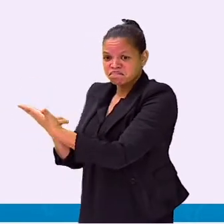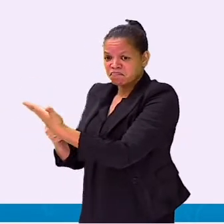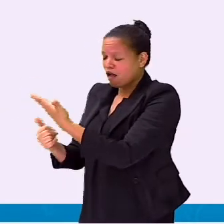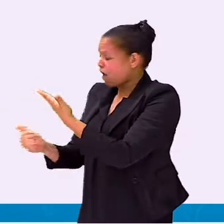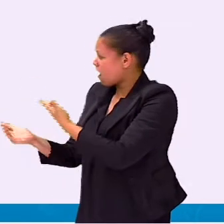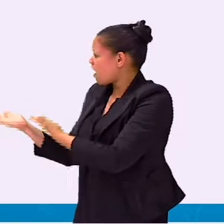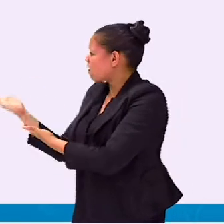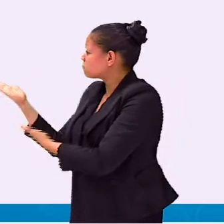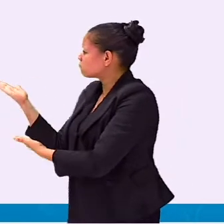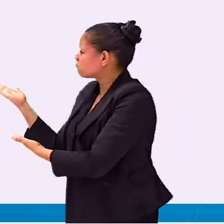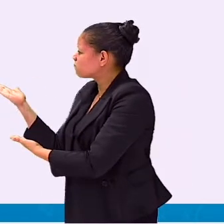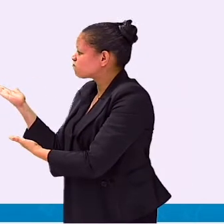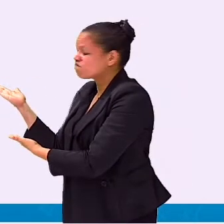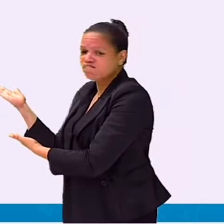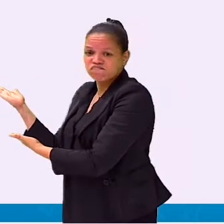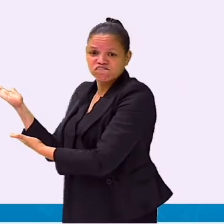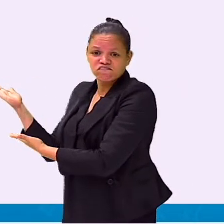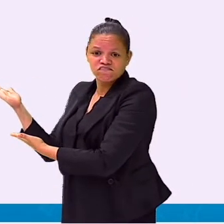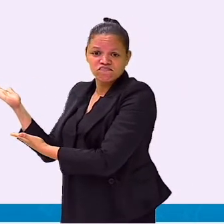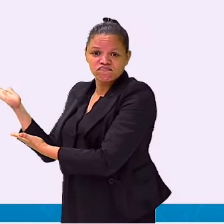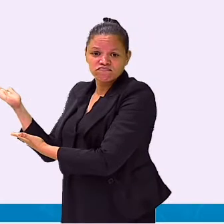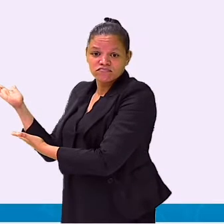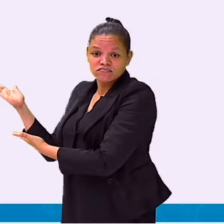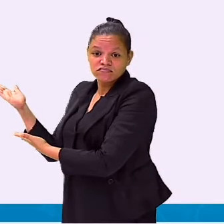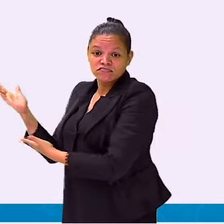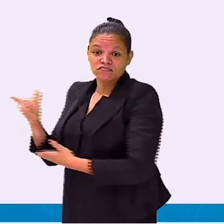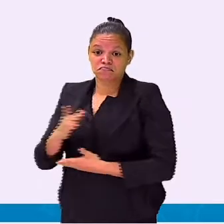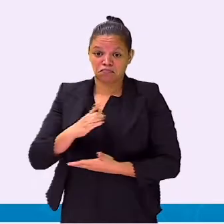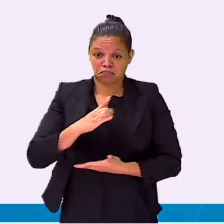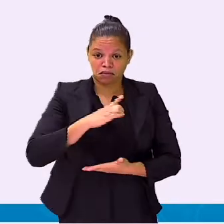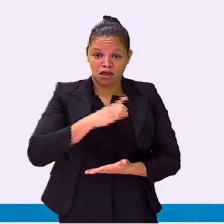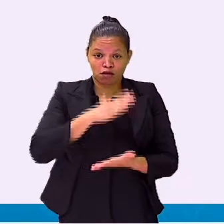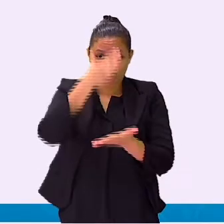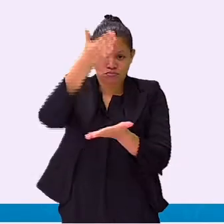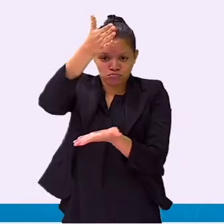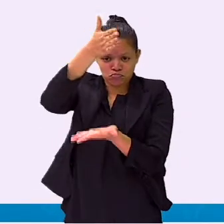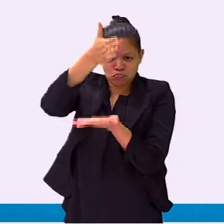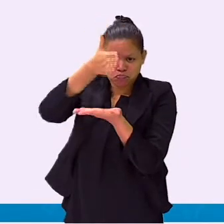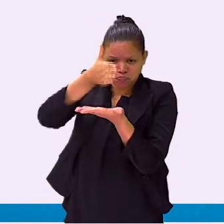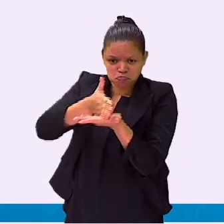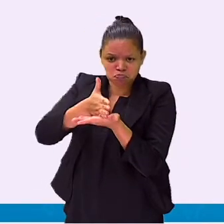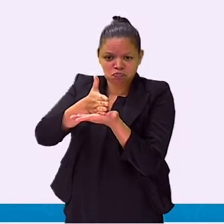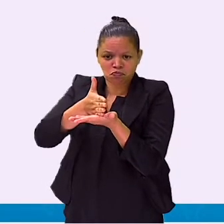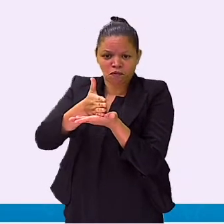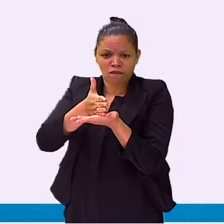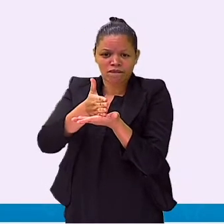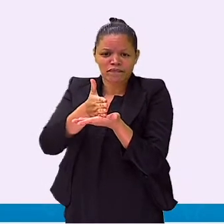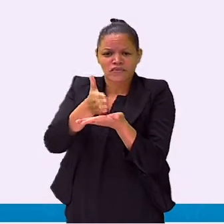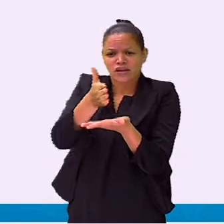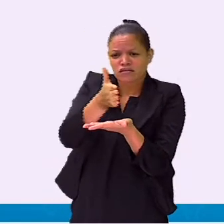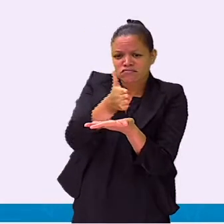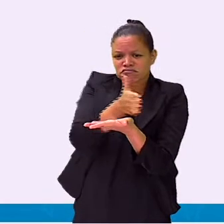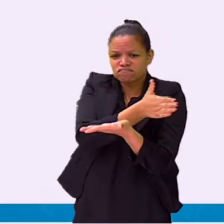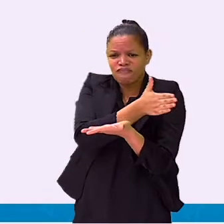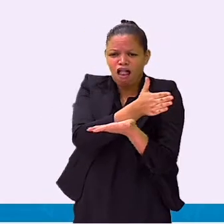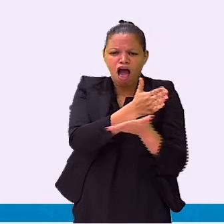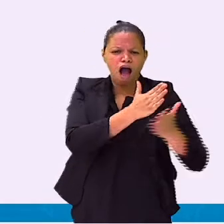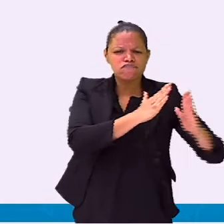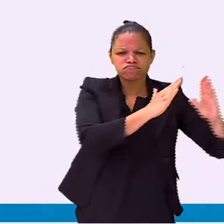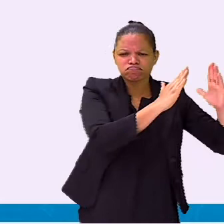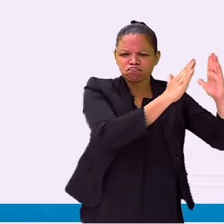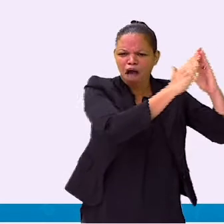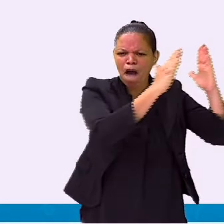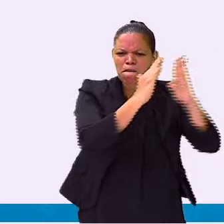Costumamos utilizar esta palavra. São as pessoas que às vezes encontram ali a sua moradia